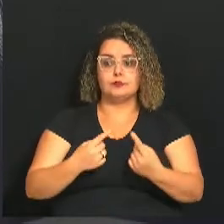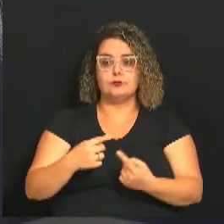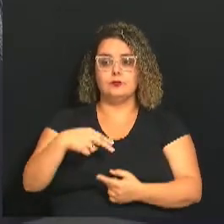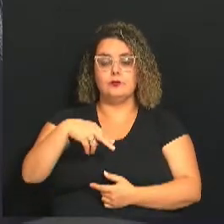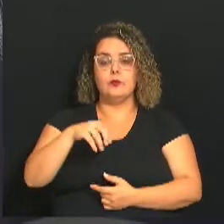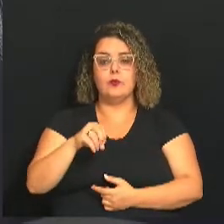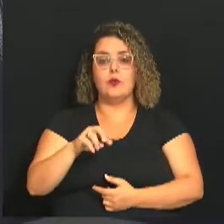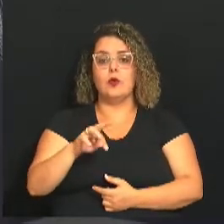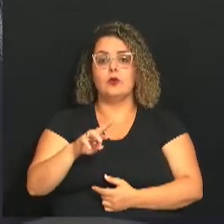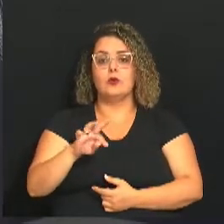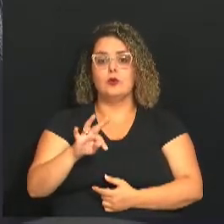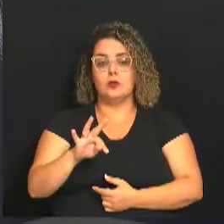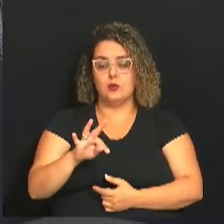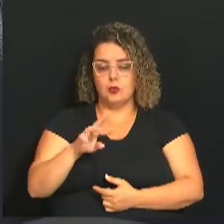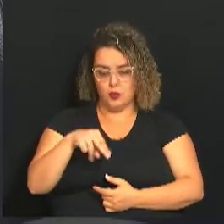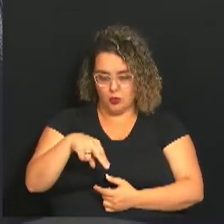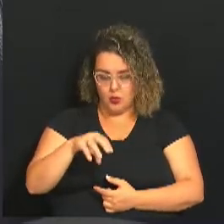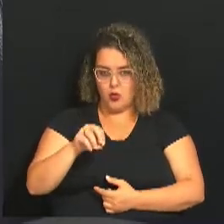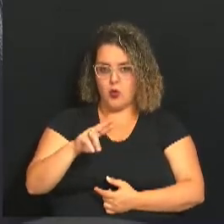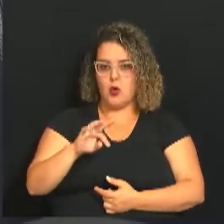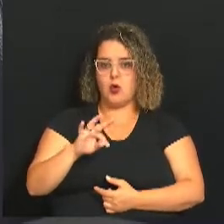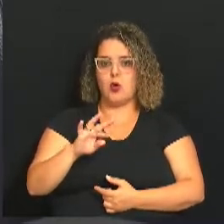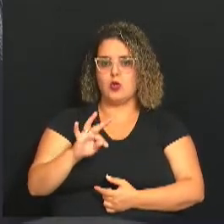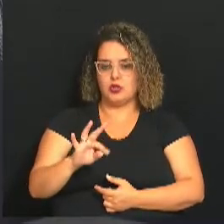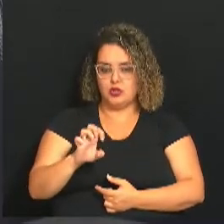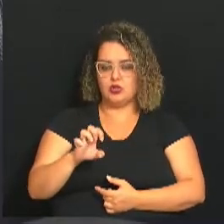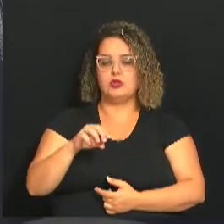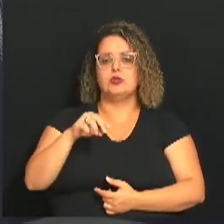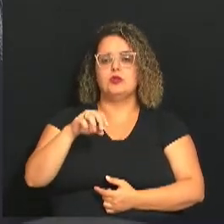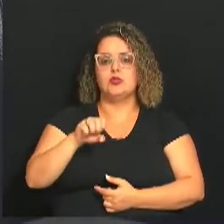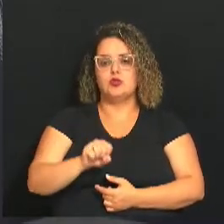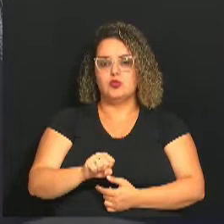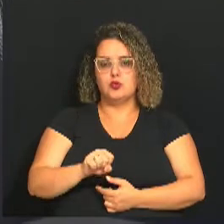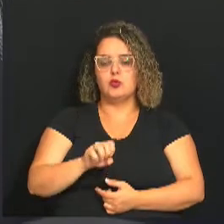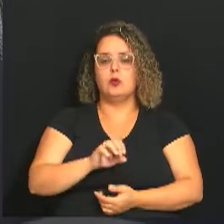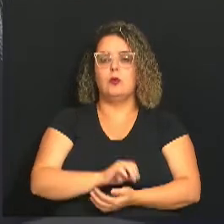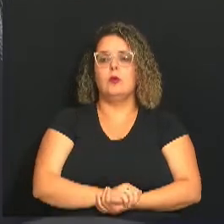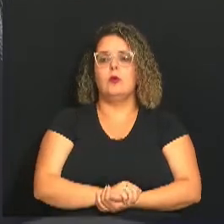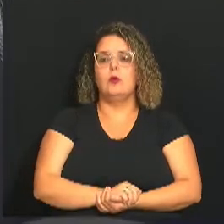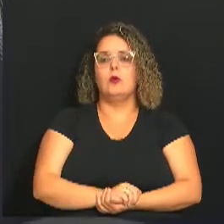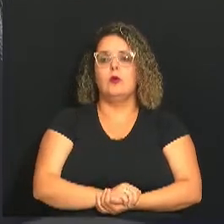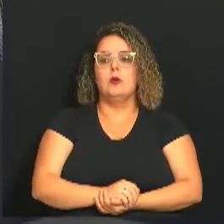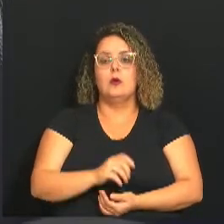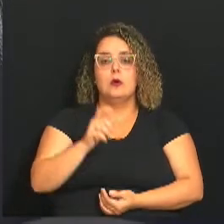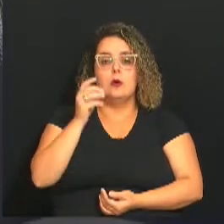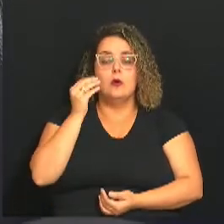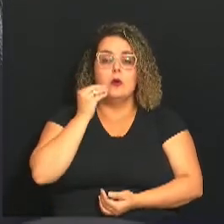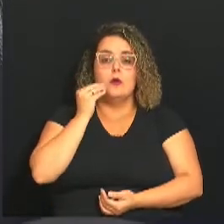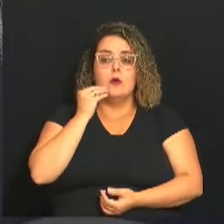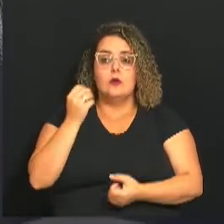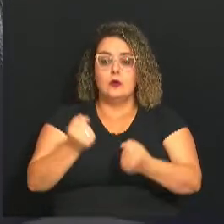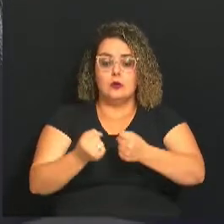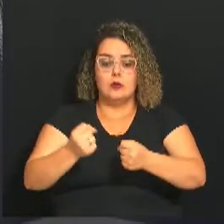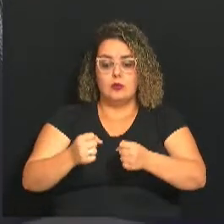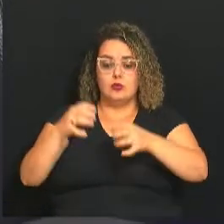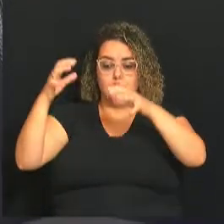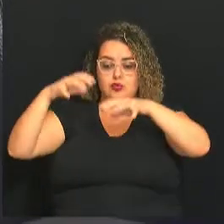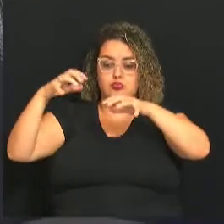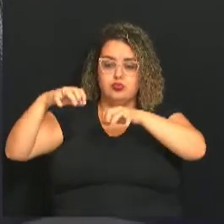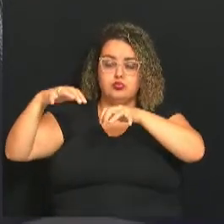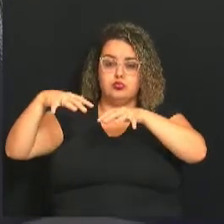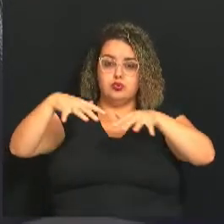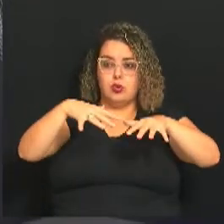uma moradora, para tentar ali tirar o seu veículo de uma situação de alagamento, acabou